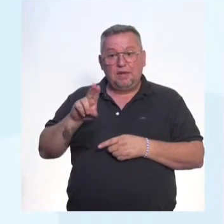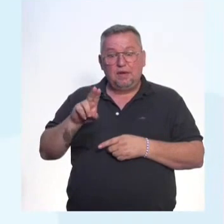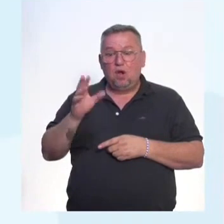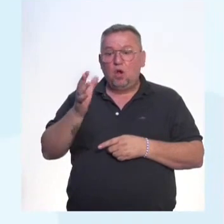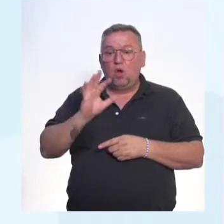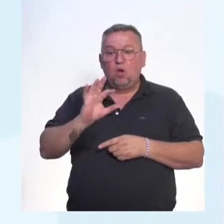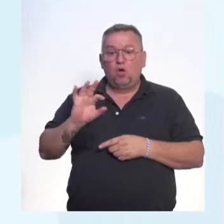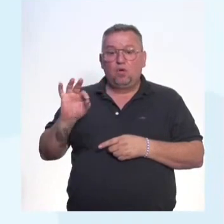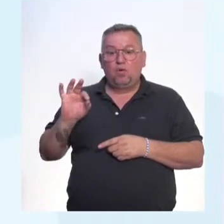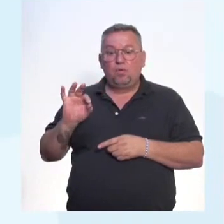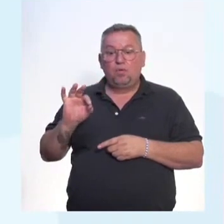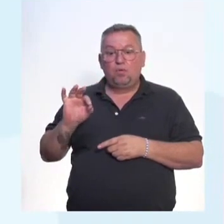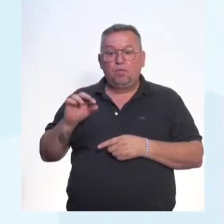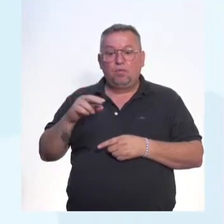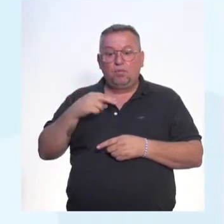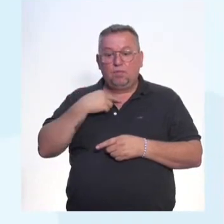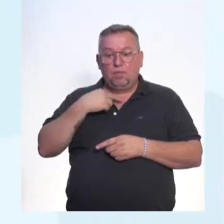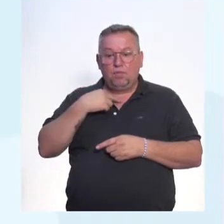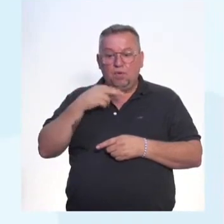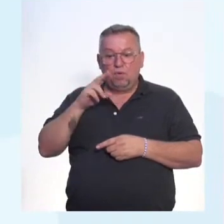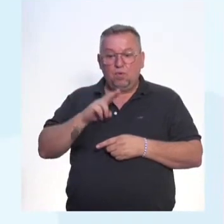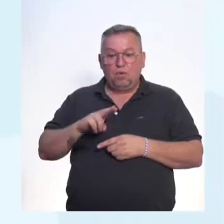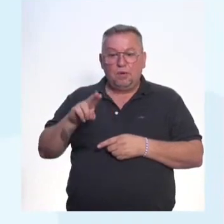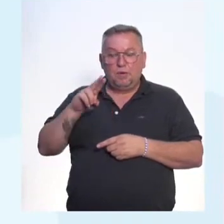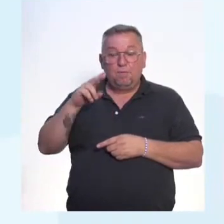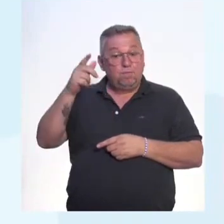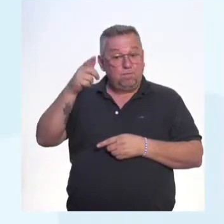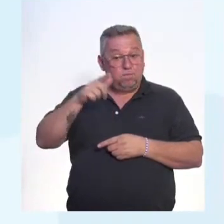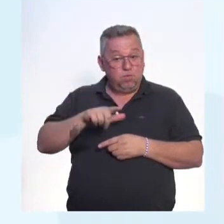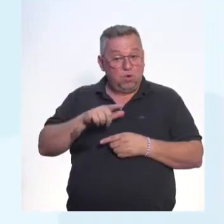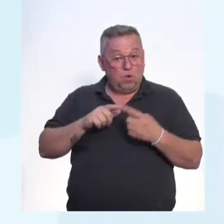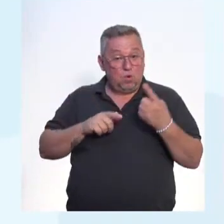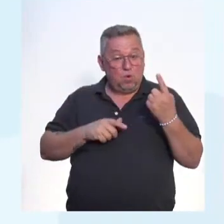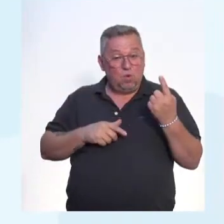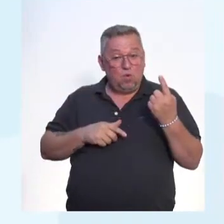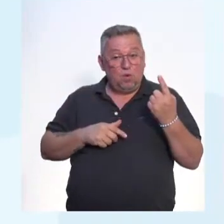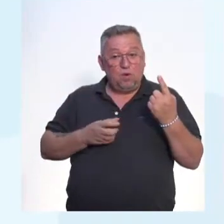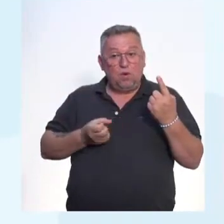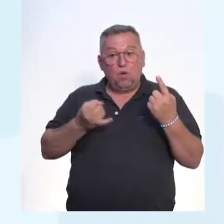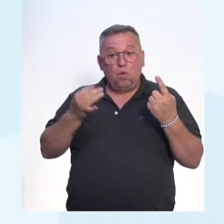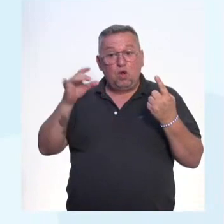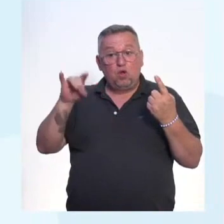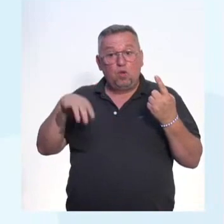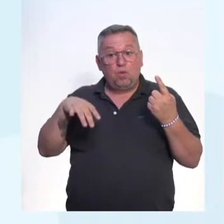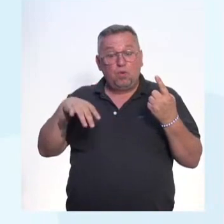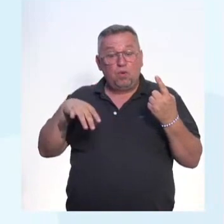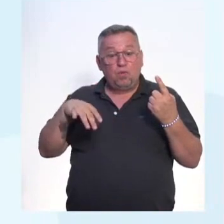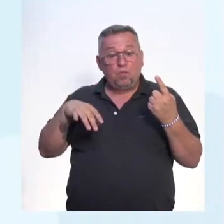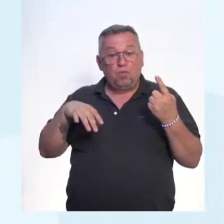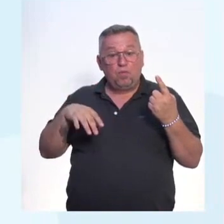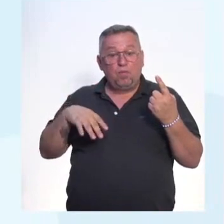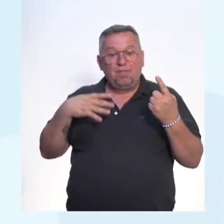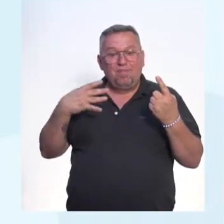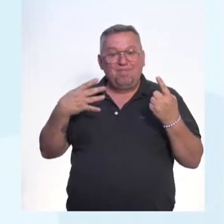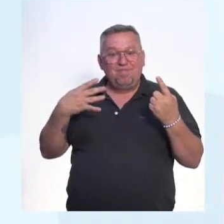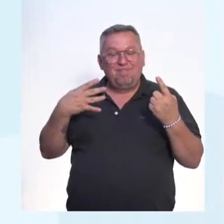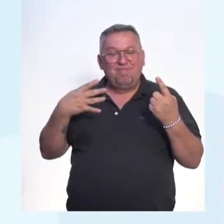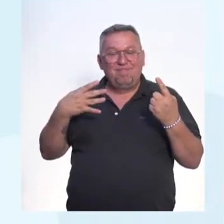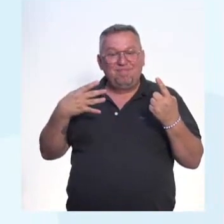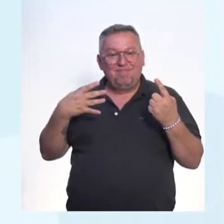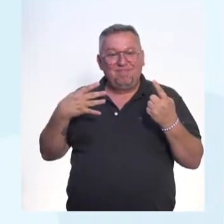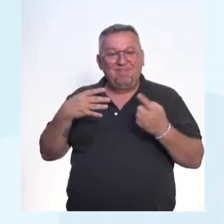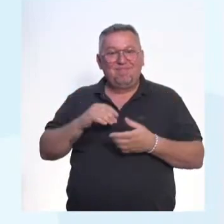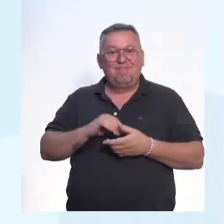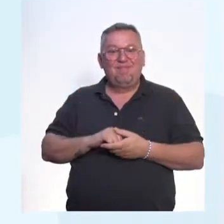Ótimo, então não posso usar de novo. Quantos que sobraram? Sobraram 4 para